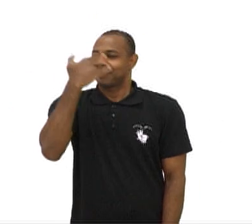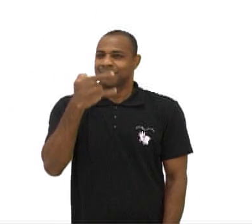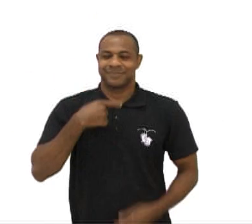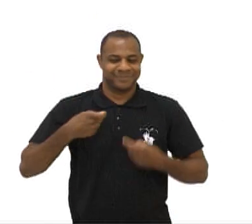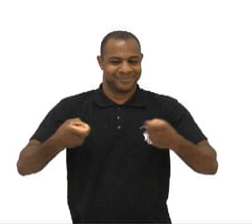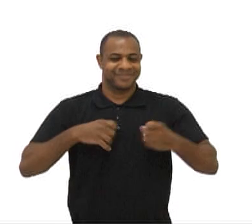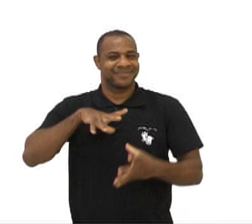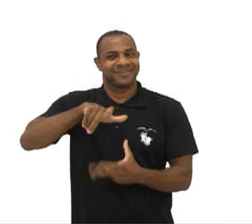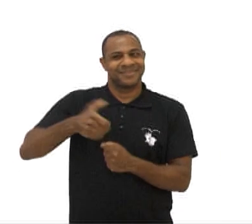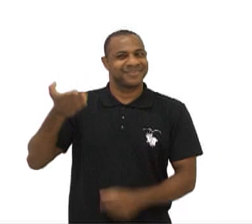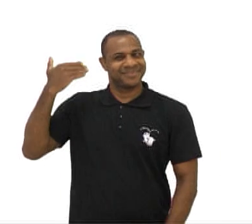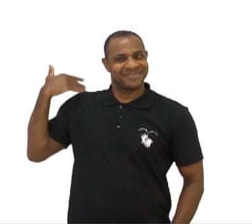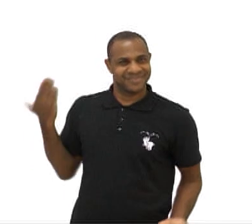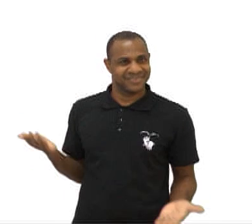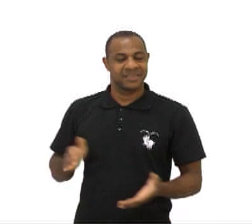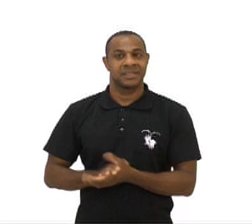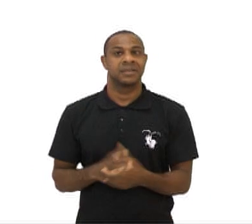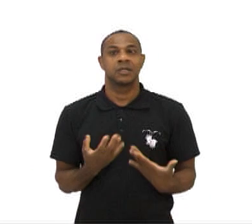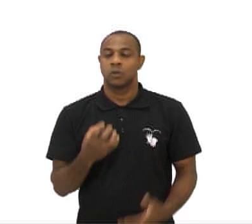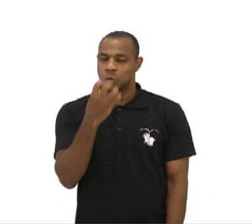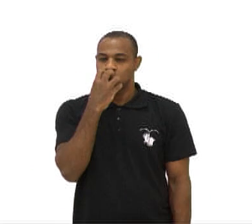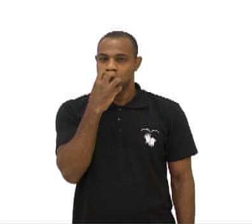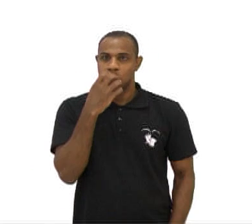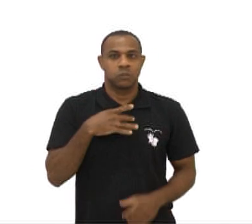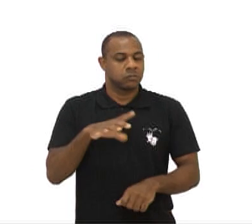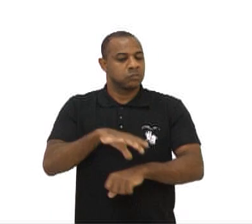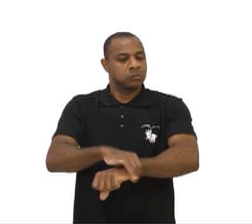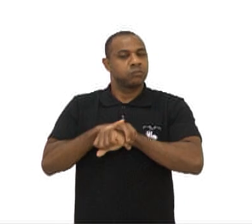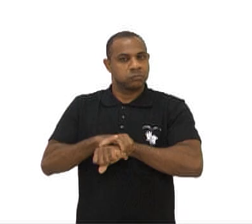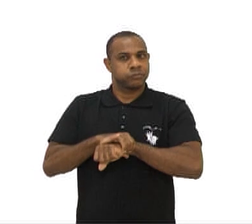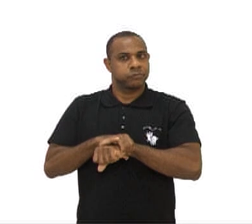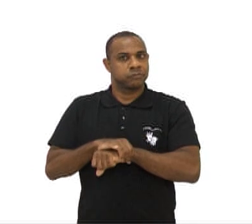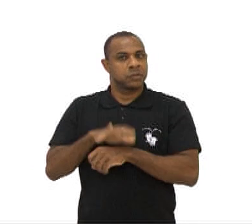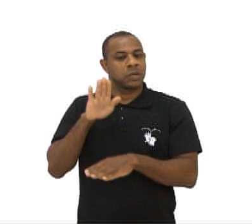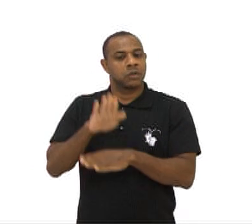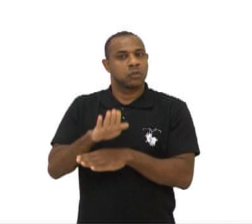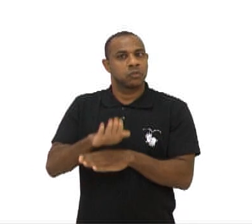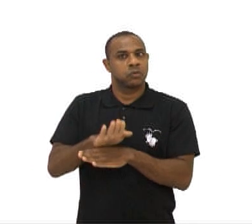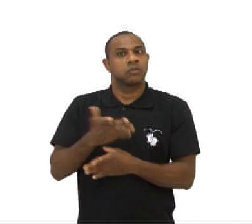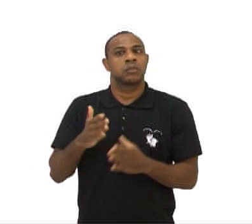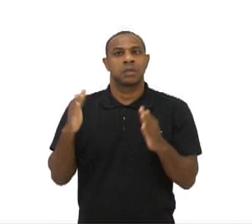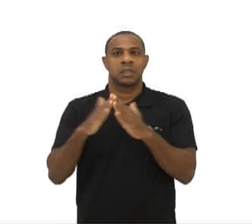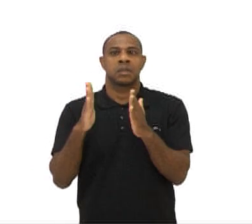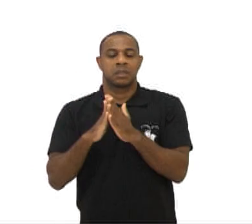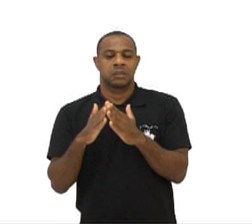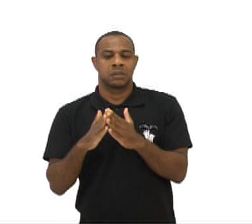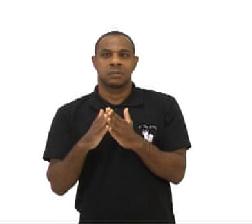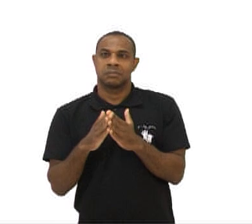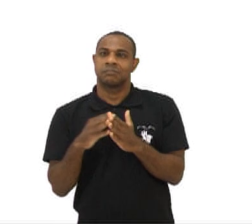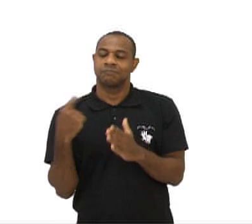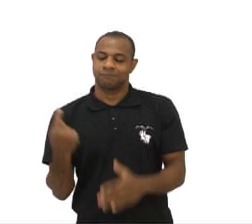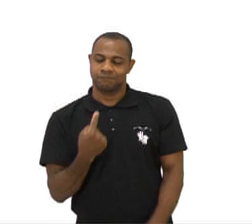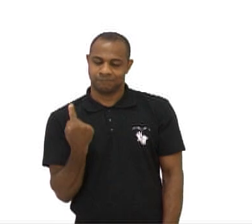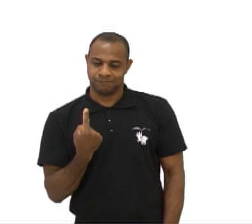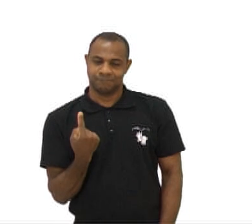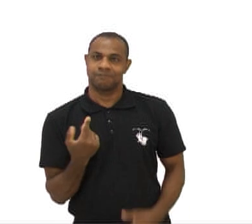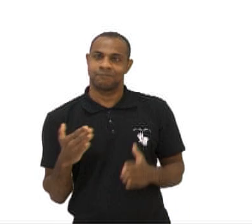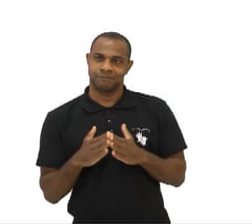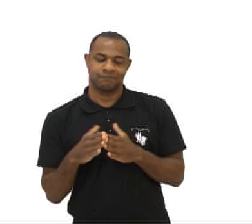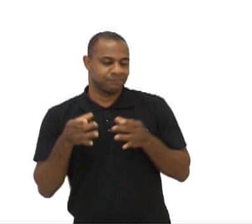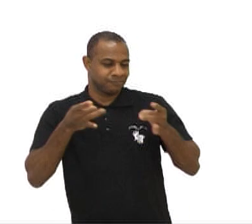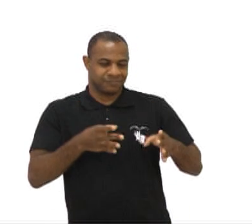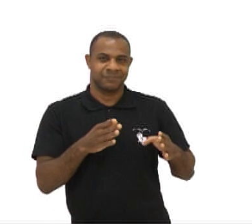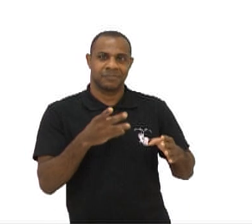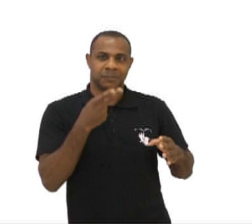foi o cão quem lhe deu segurança para deixar a casa dos pais e ir morar sozinha.